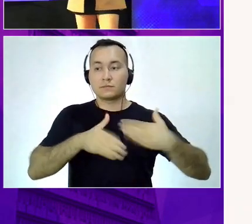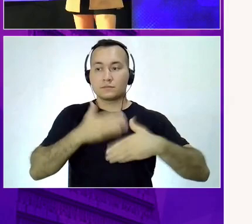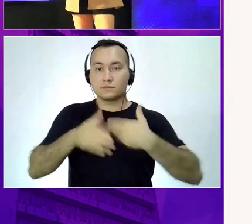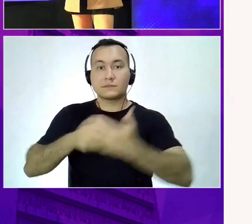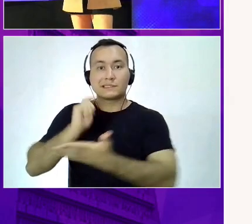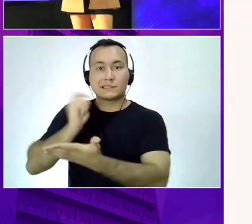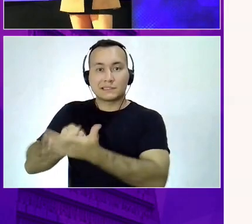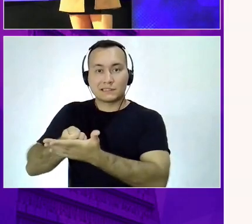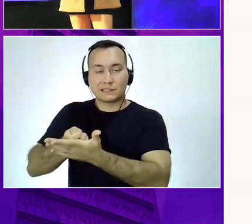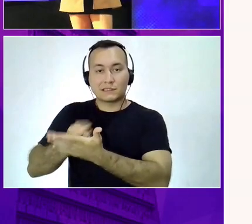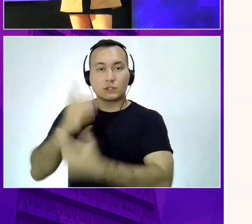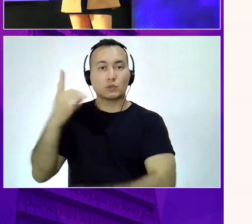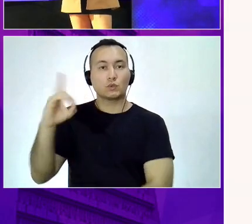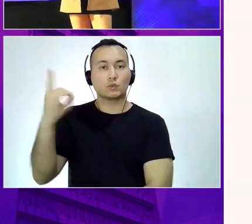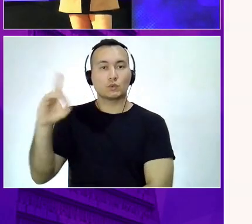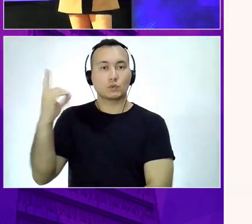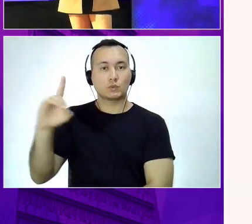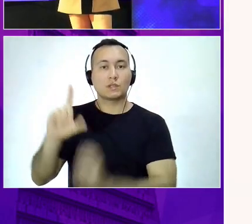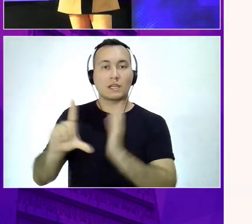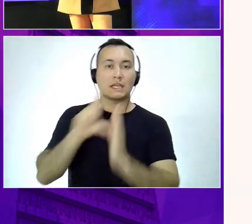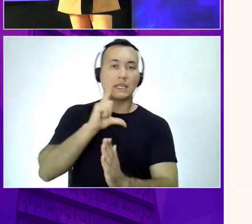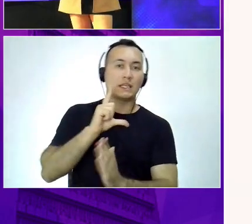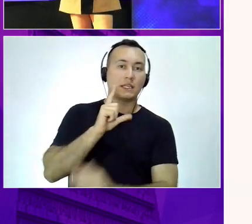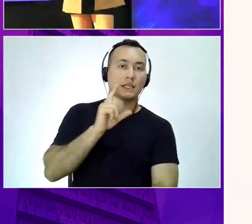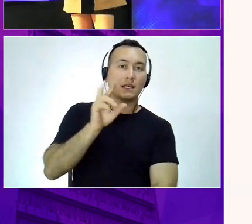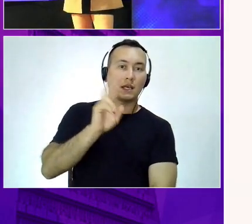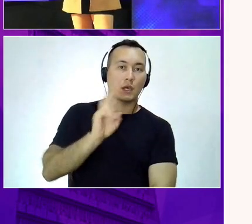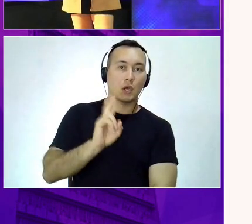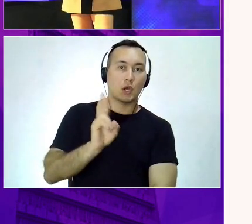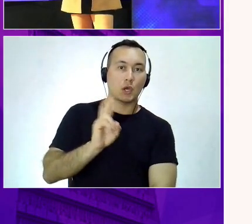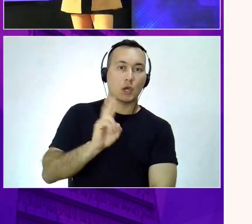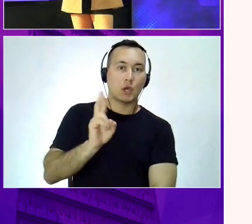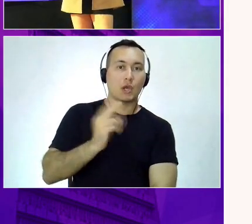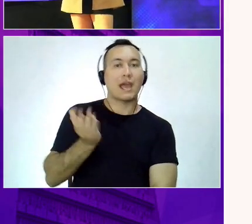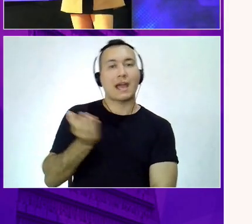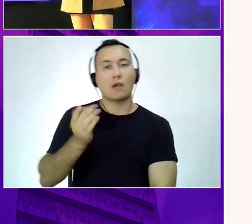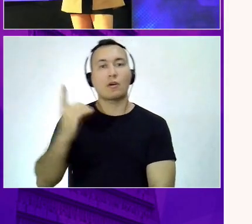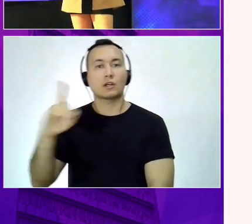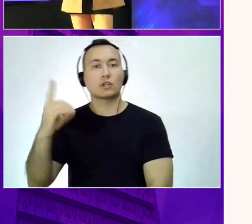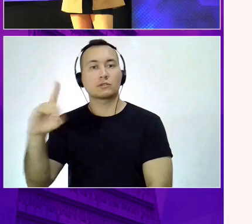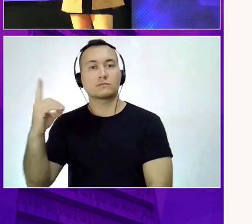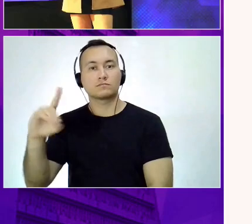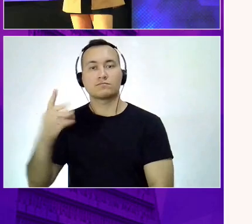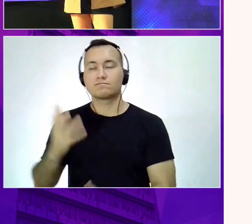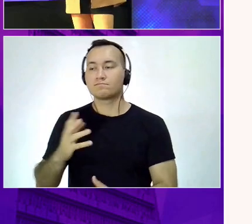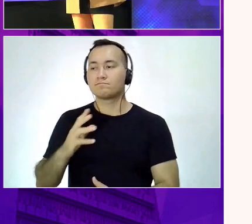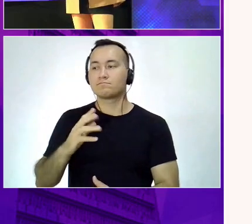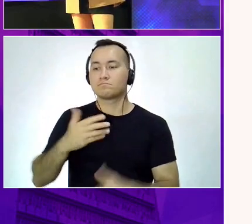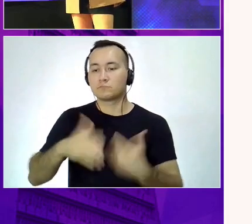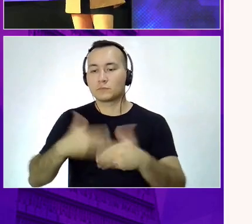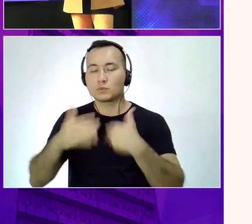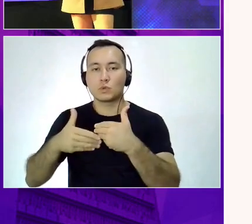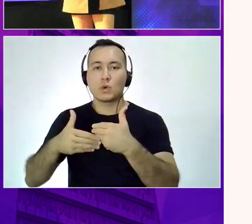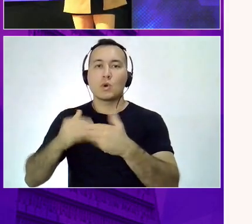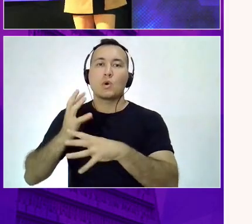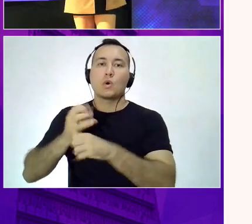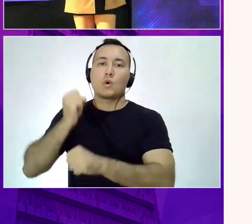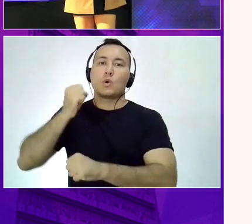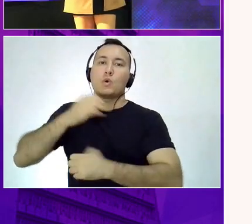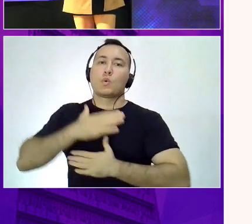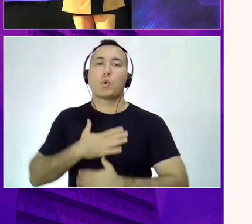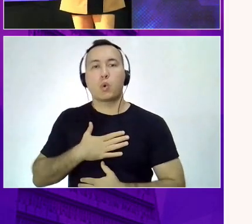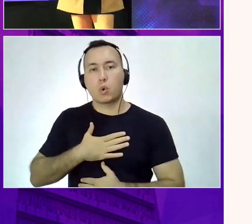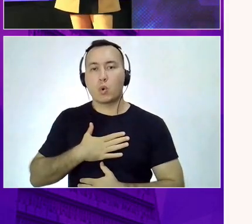nesse processo, como que você lida com a tolerância a falhas? Como que você garante que você vai conseguir não prejudicar